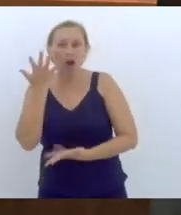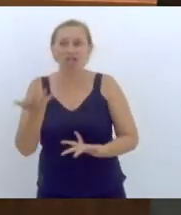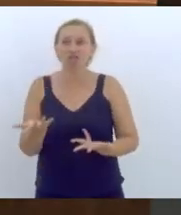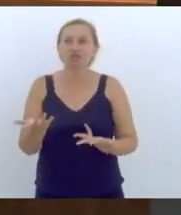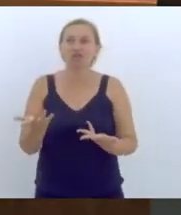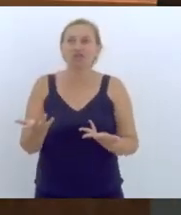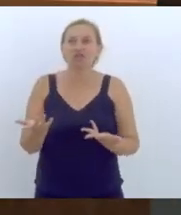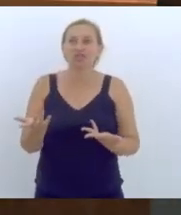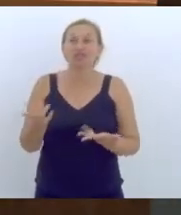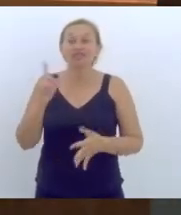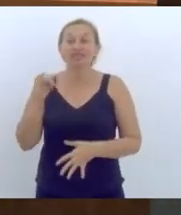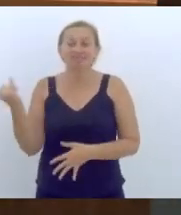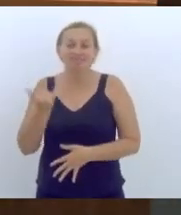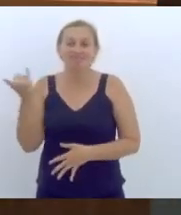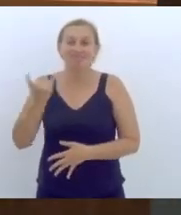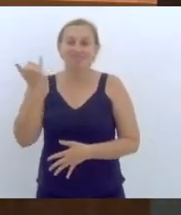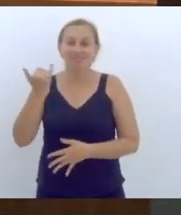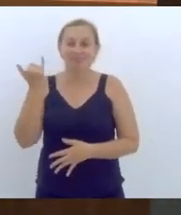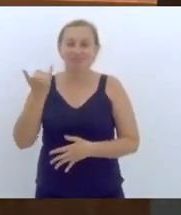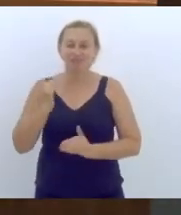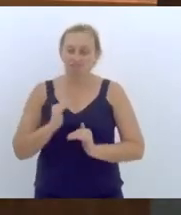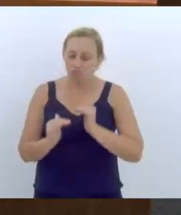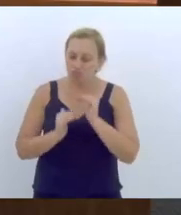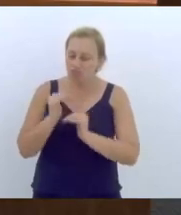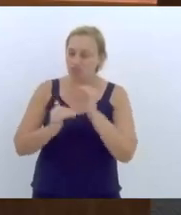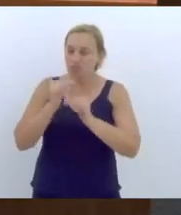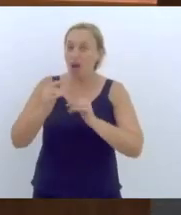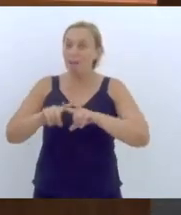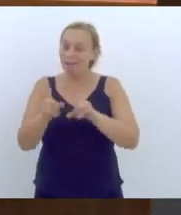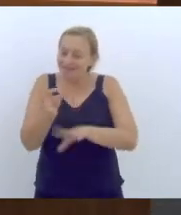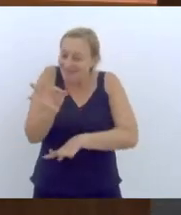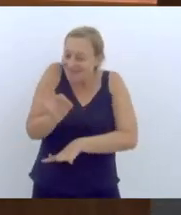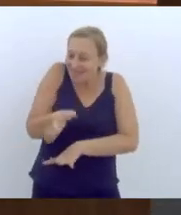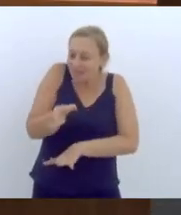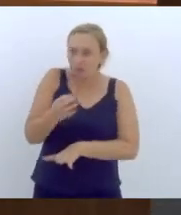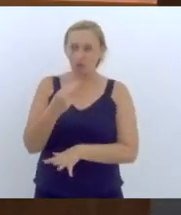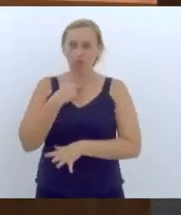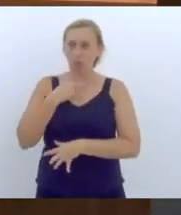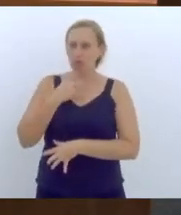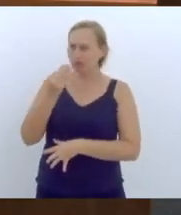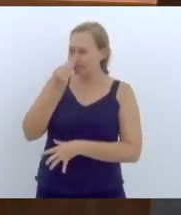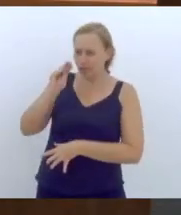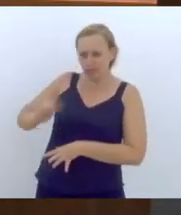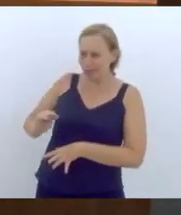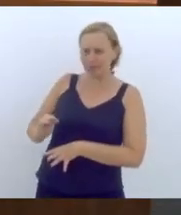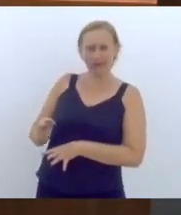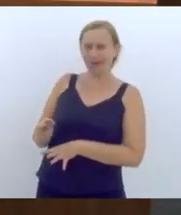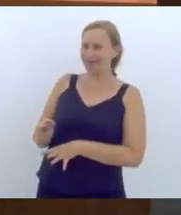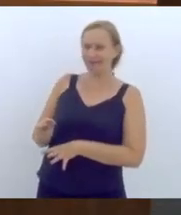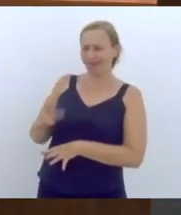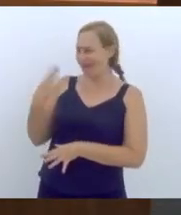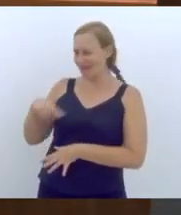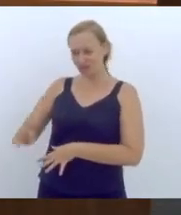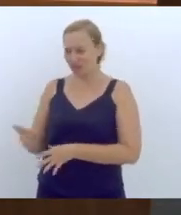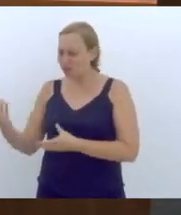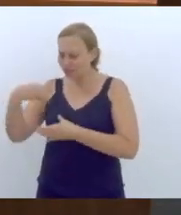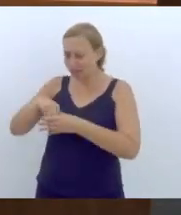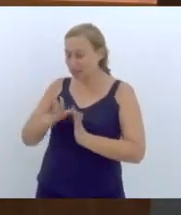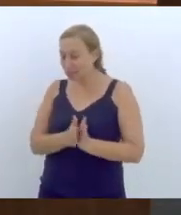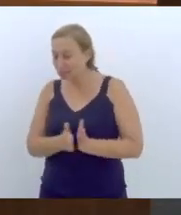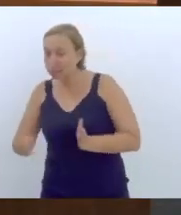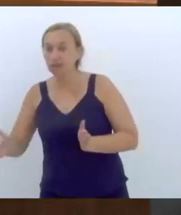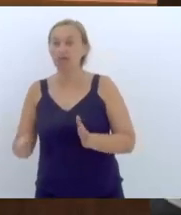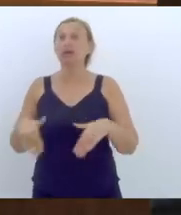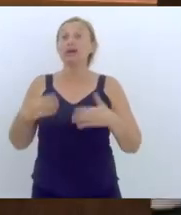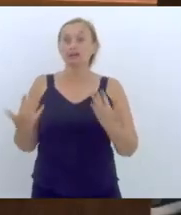é importante, é um avanço, mas é evidente que não podemos discriminar as religiões dentro desse processo.